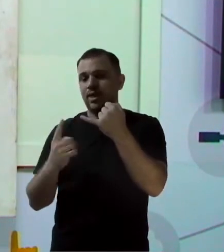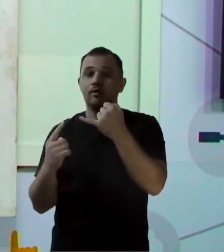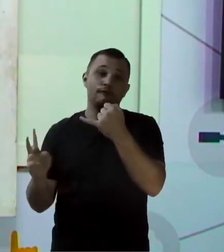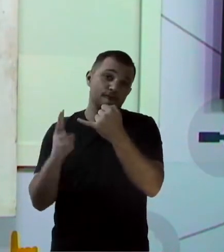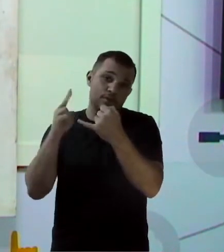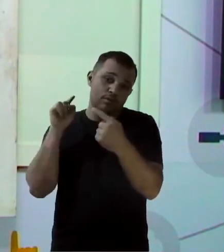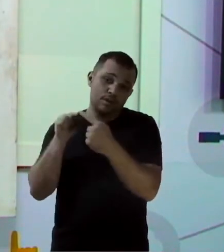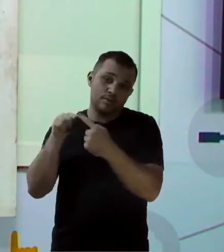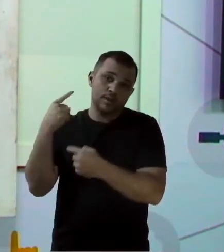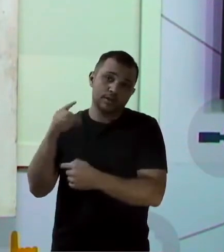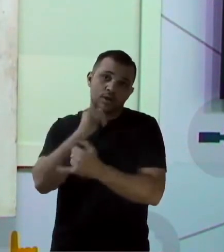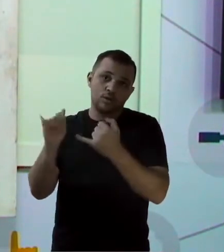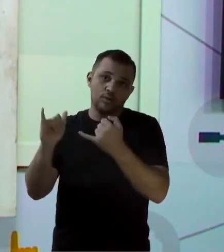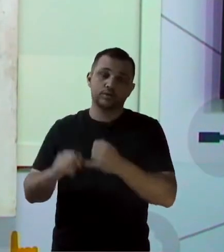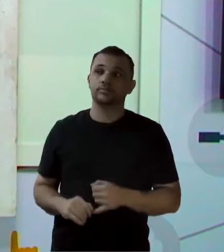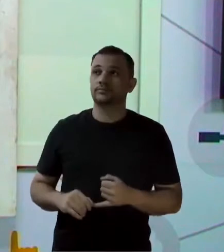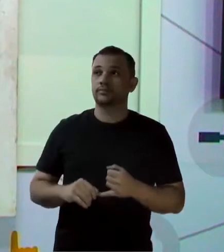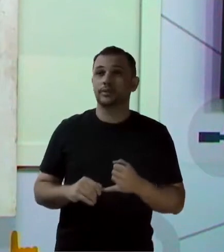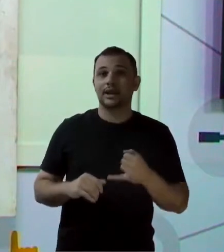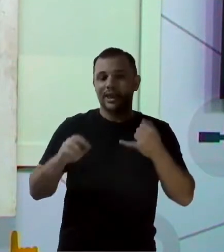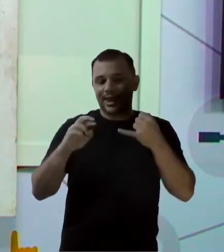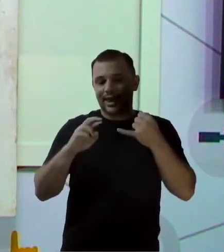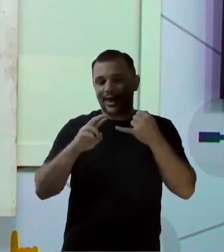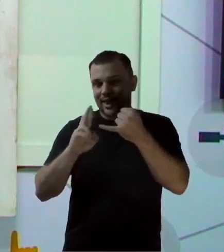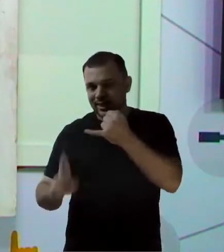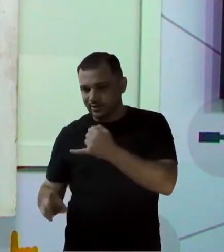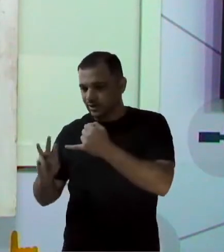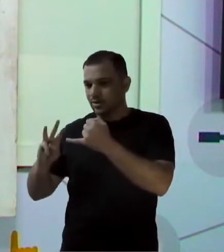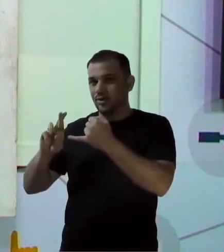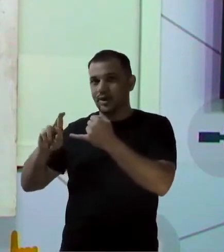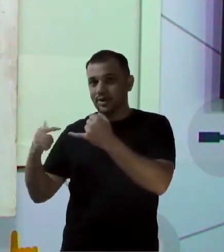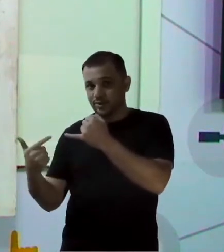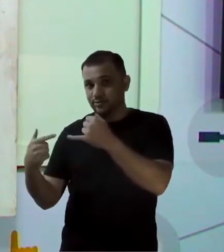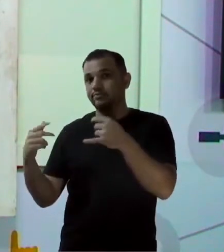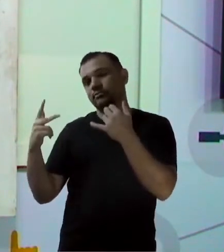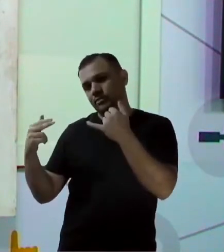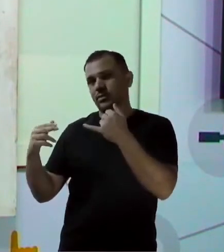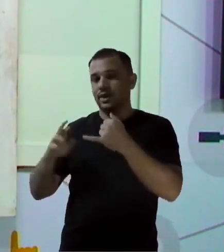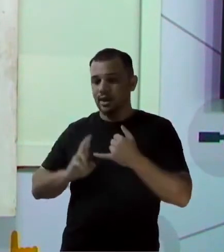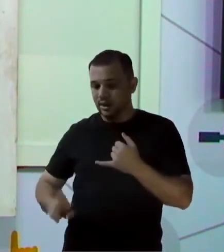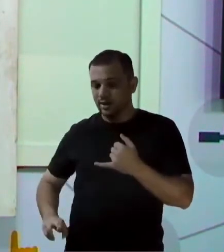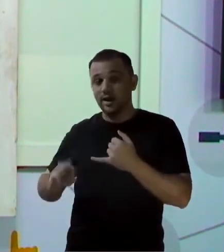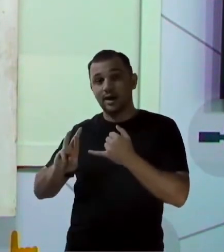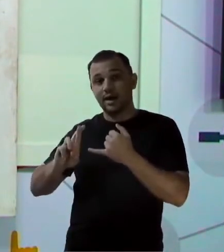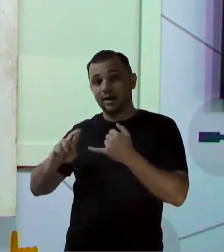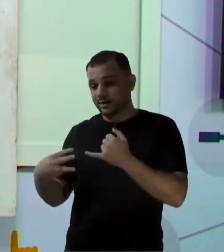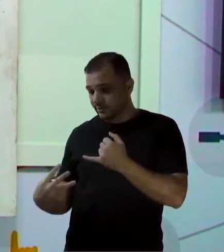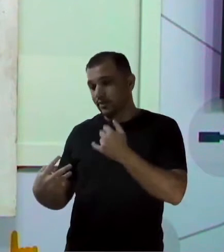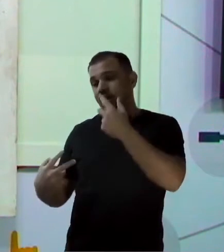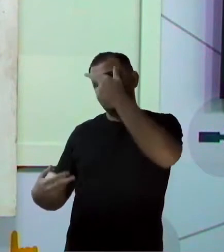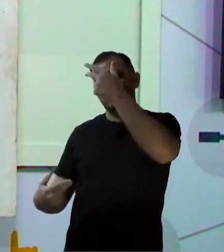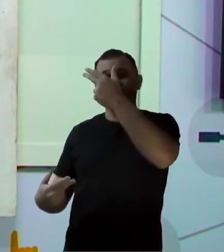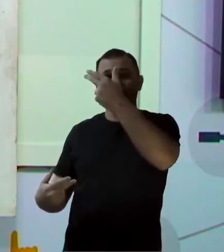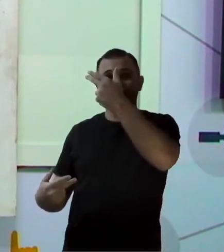Resistor R2 e 2, resistor R3 e 3. O que aconteceu? A corrente dividiu. Quando chega bem aqui, elas vão